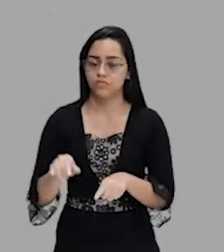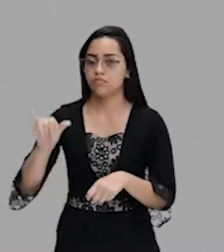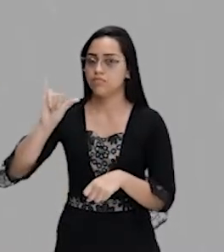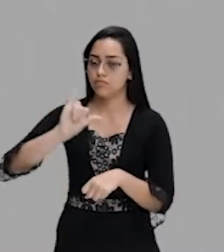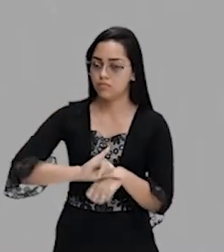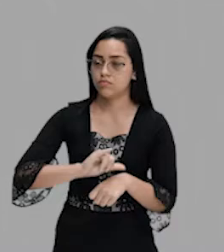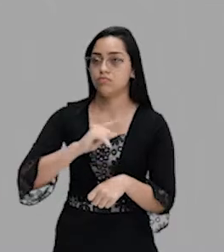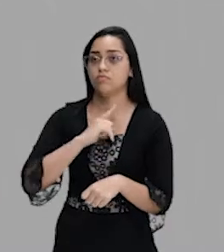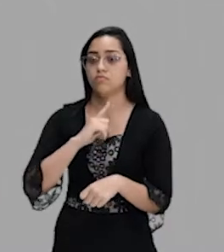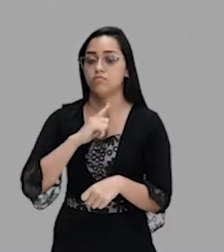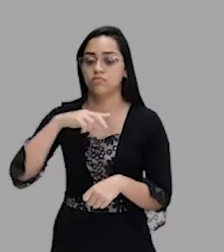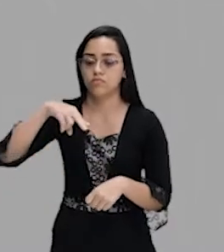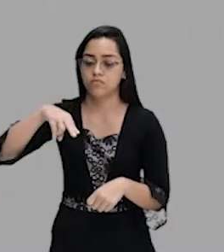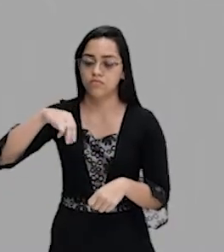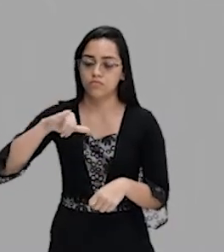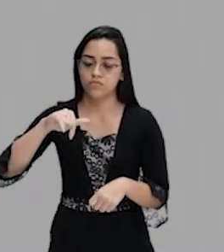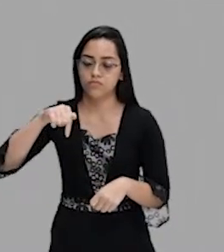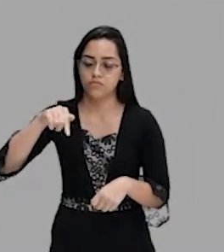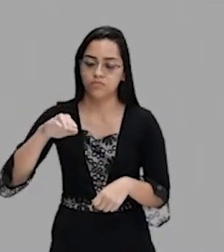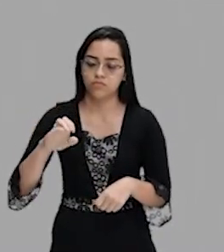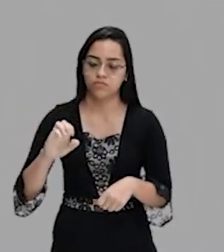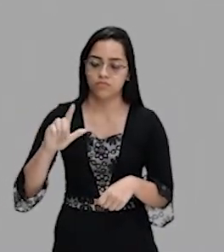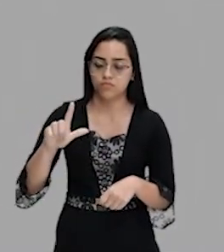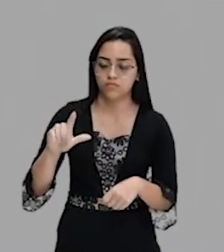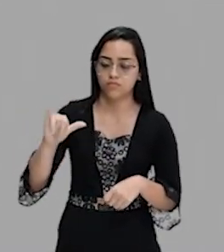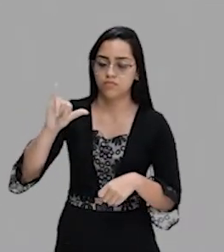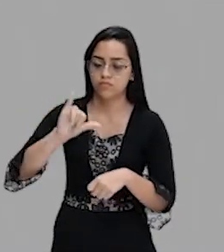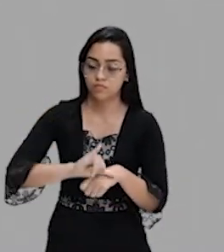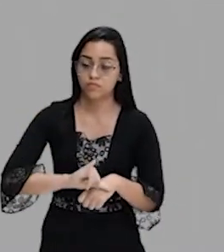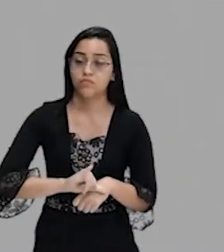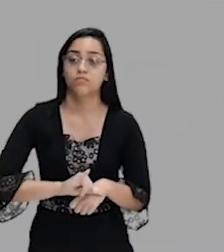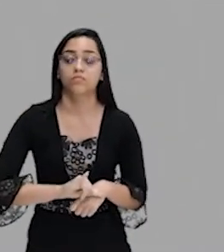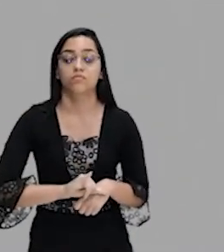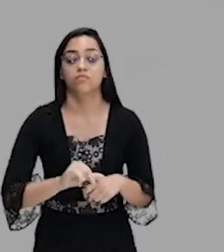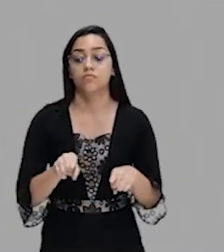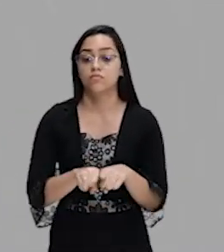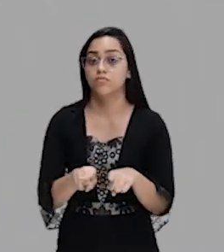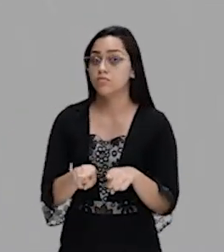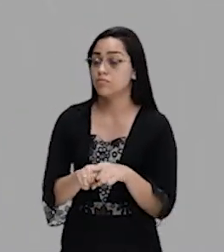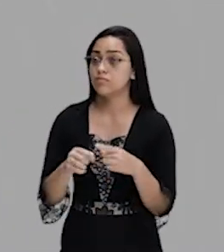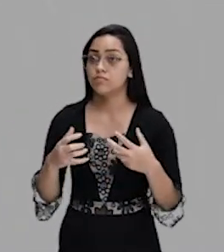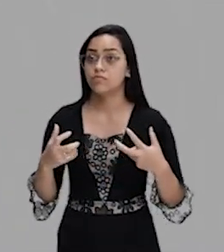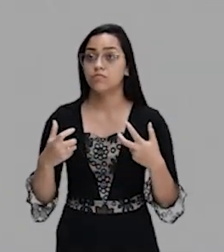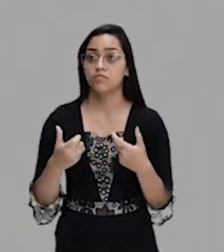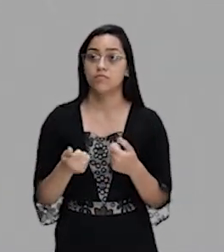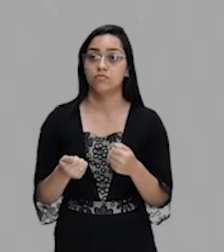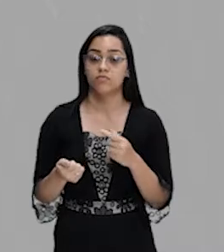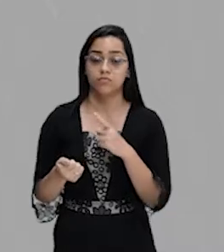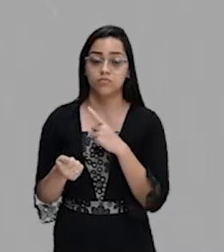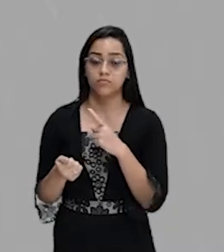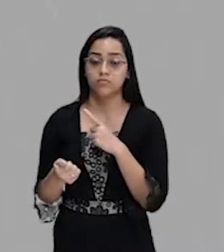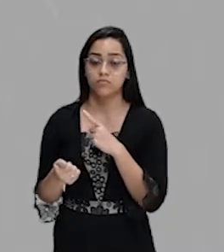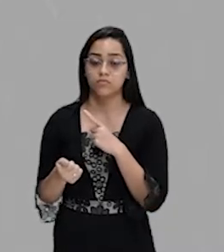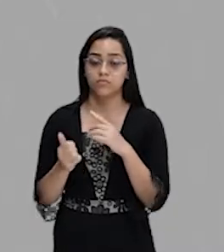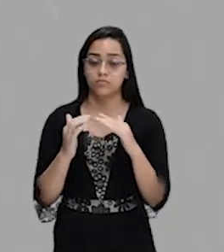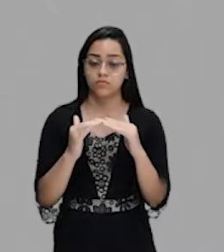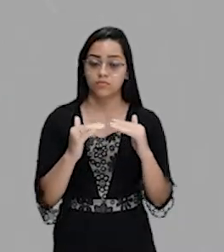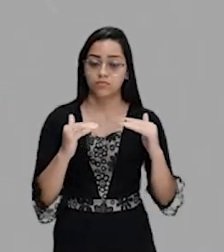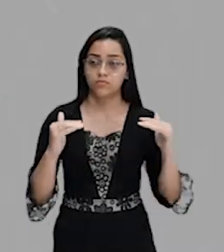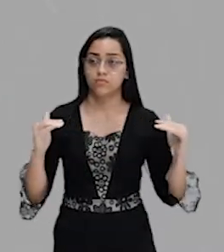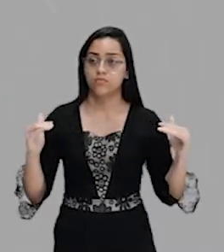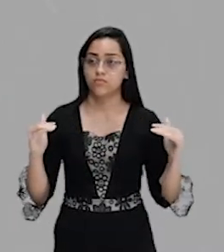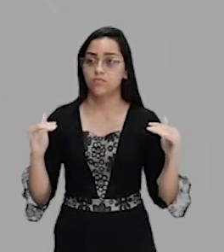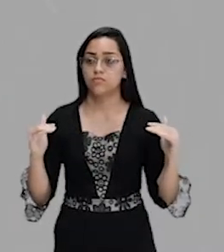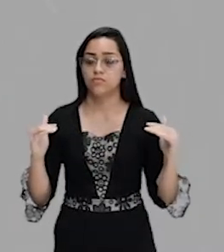nós temos o níquel e o ferro lá, ok? E tudo isso em volta de uma superfície, né?